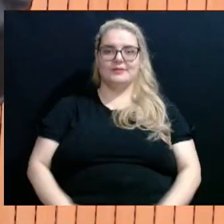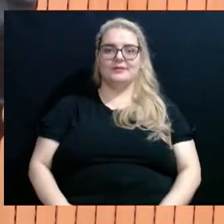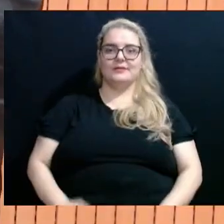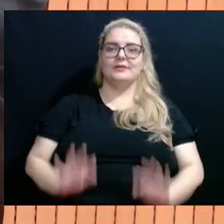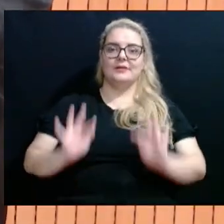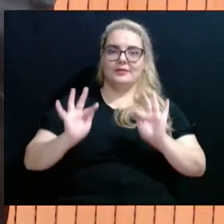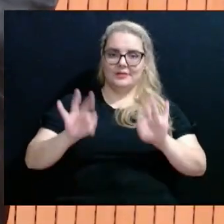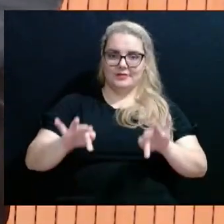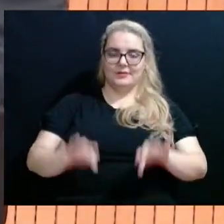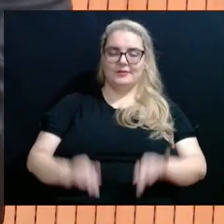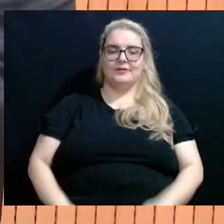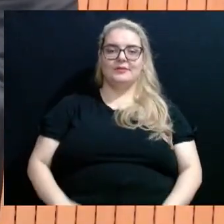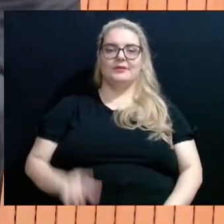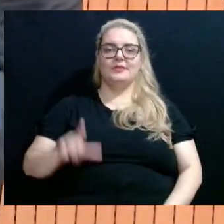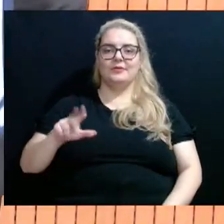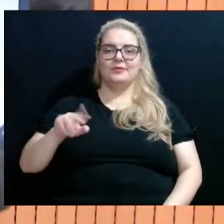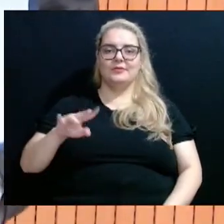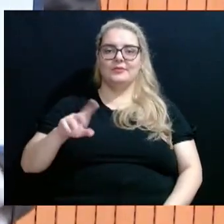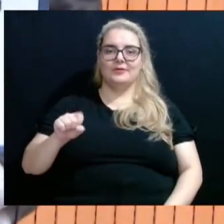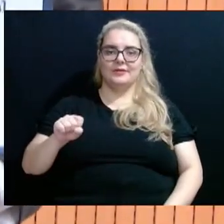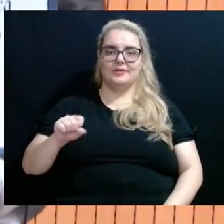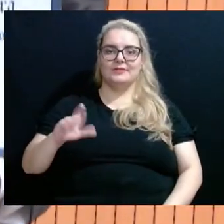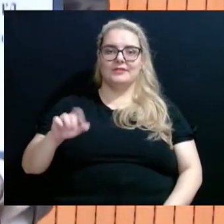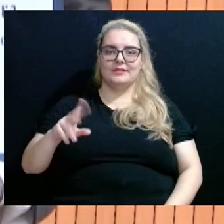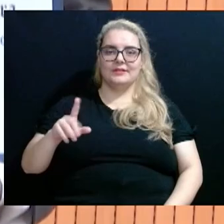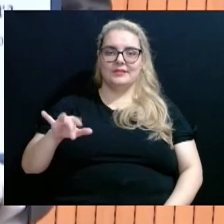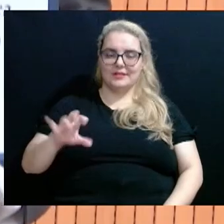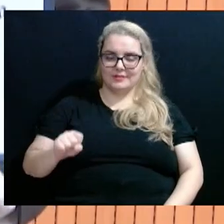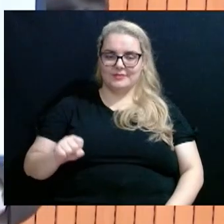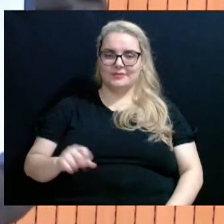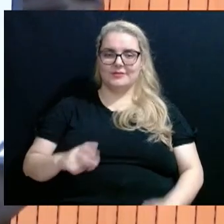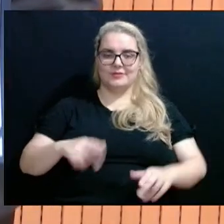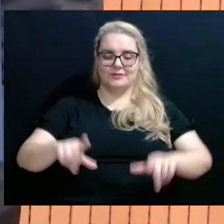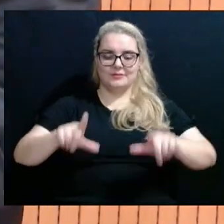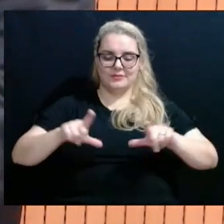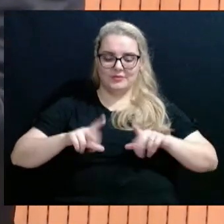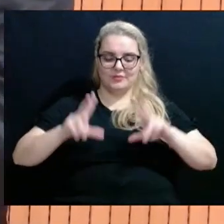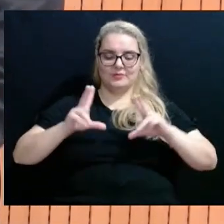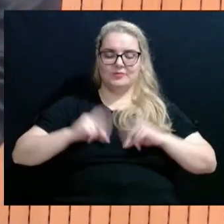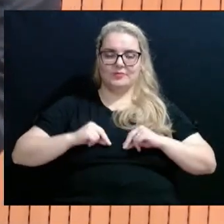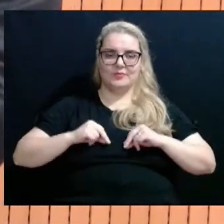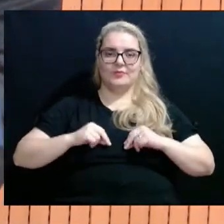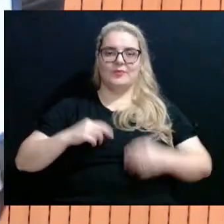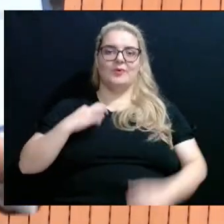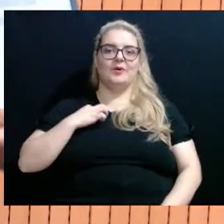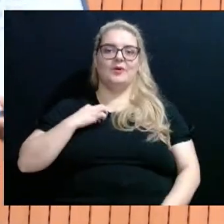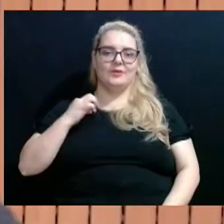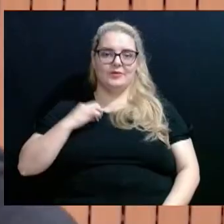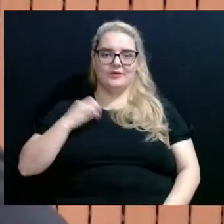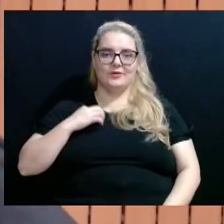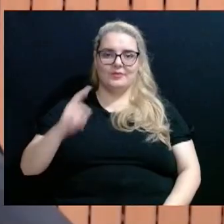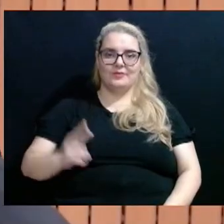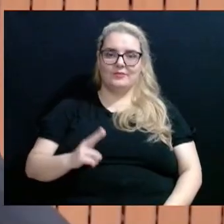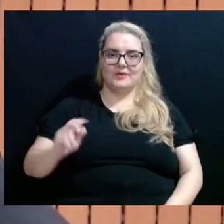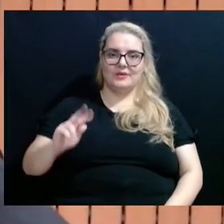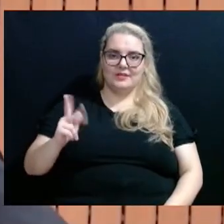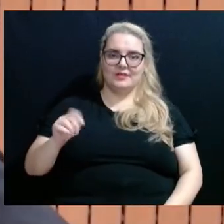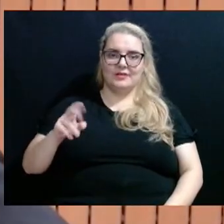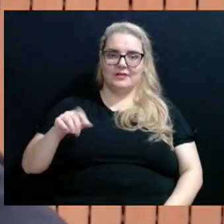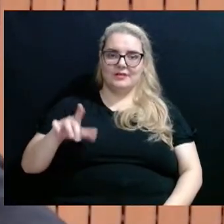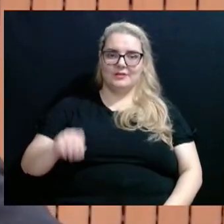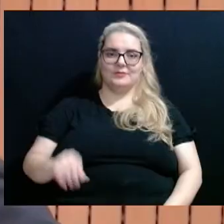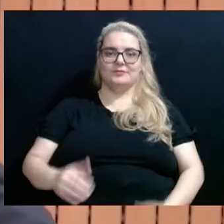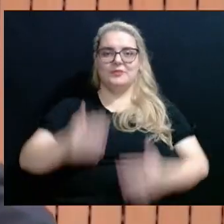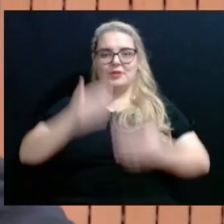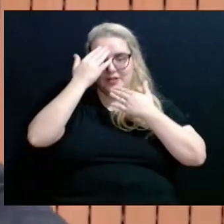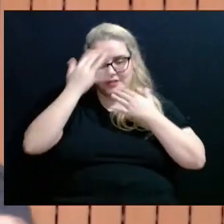ao Luiz Carlos Martins Pereira, com o diploma de mérito do voluntariado Padre Haroldo Ram. Agradecer a todos